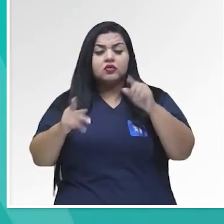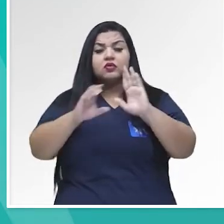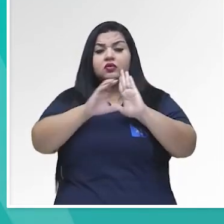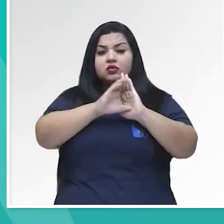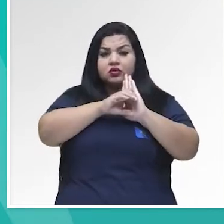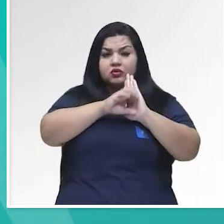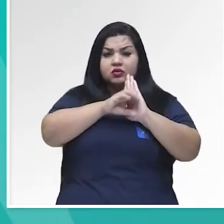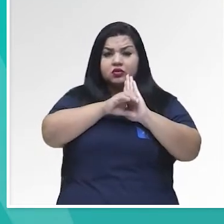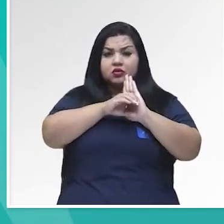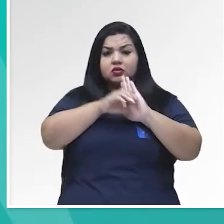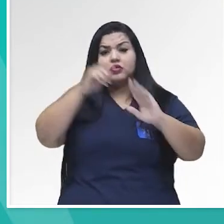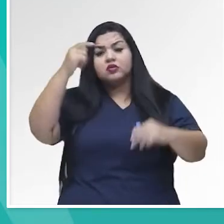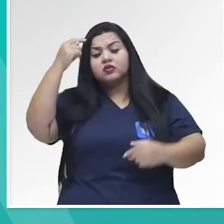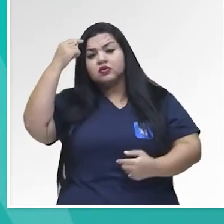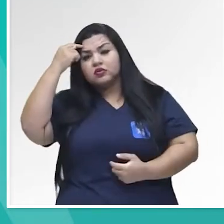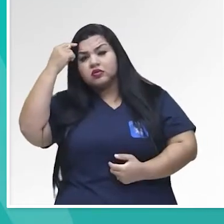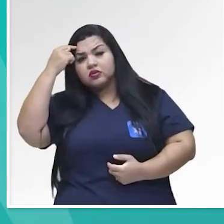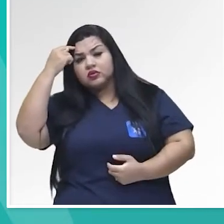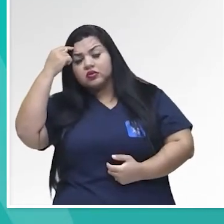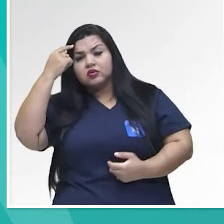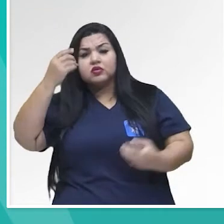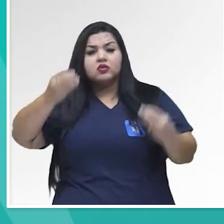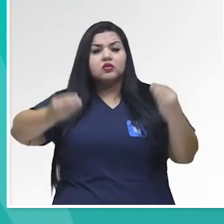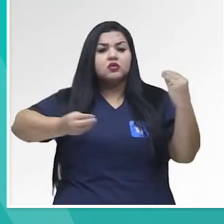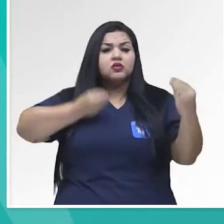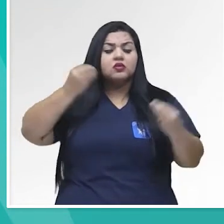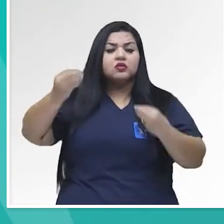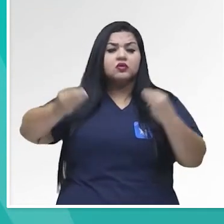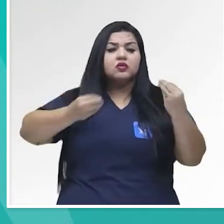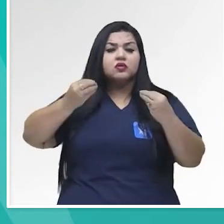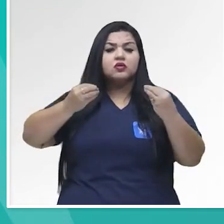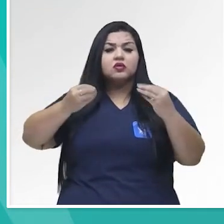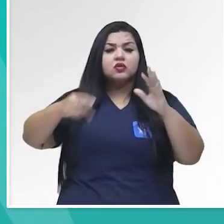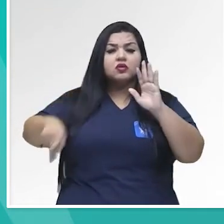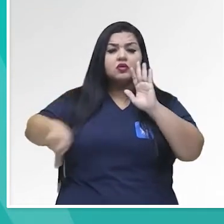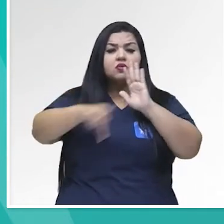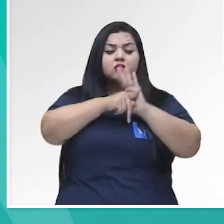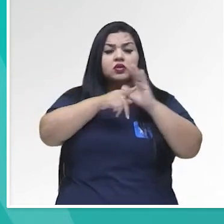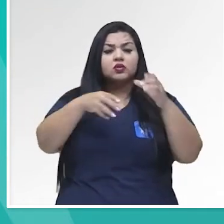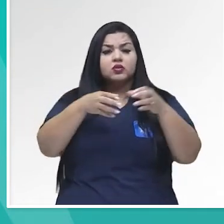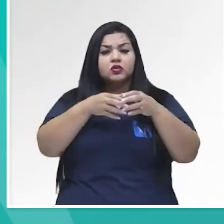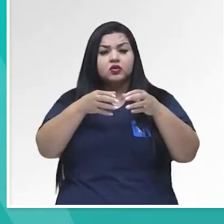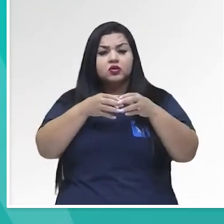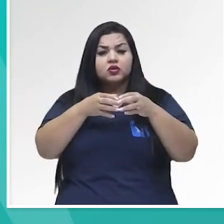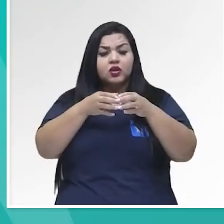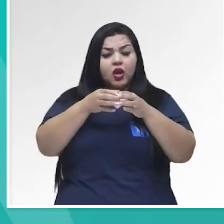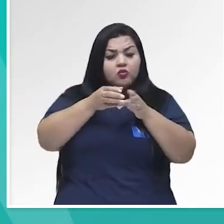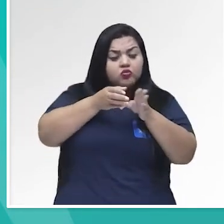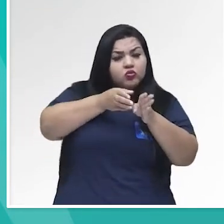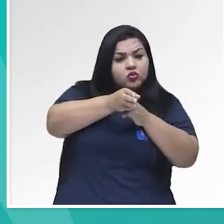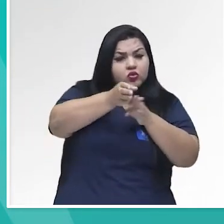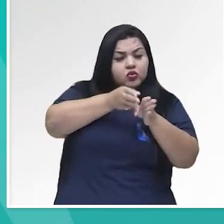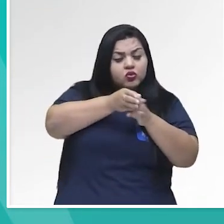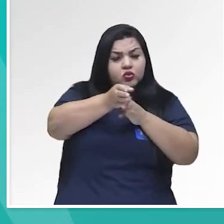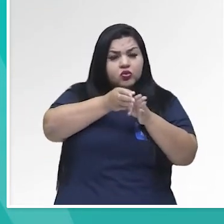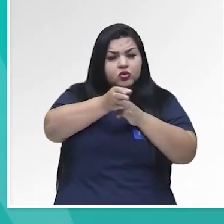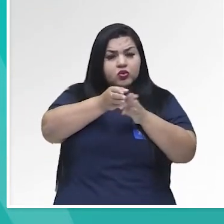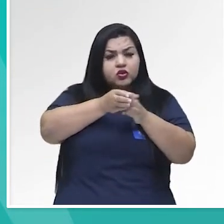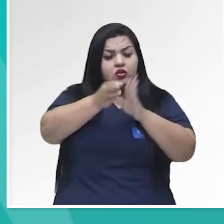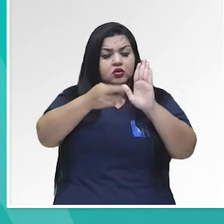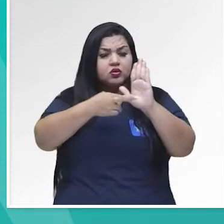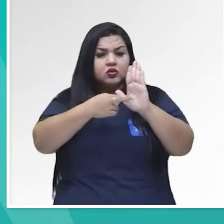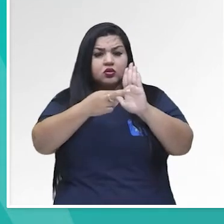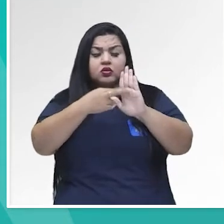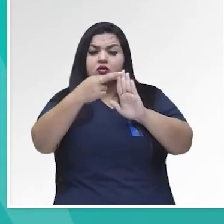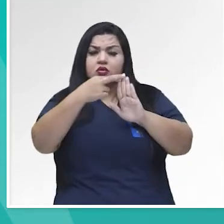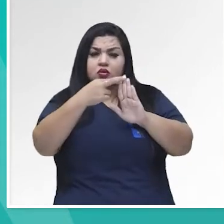conceito pensado como algo próprio de um grupo que orienta as